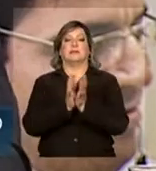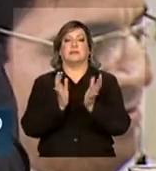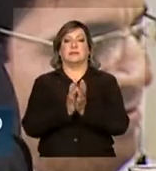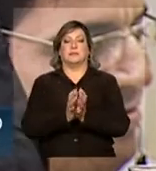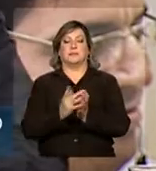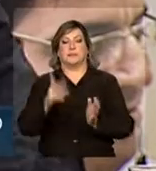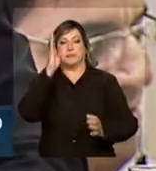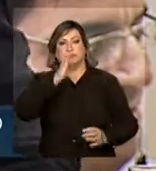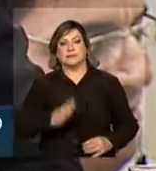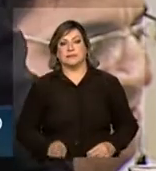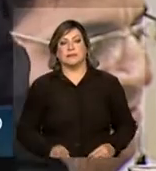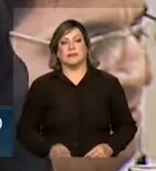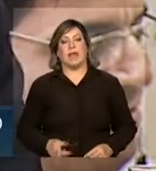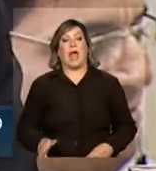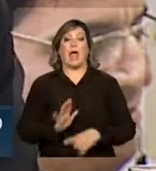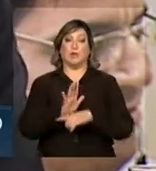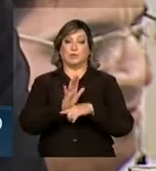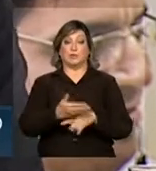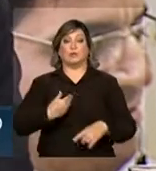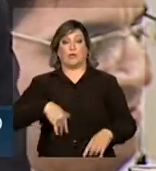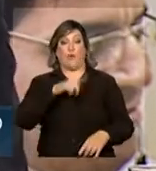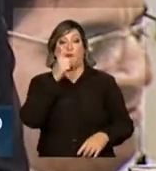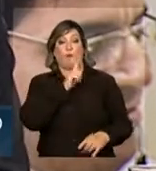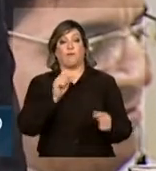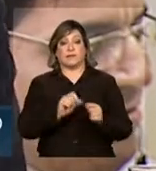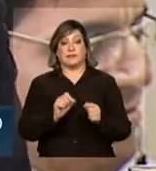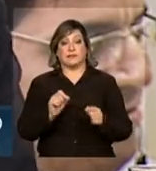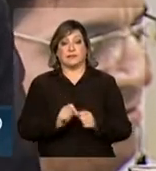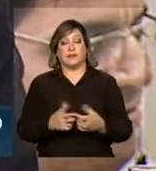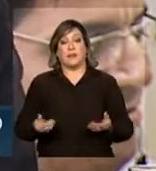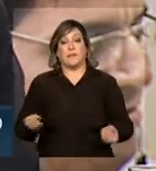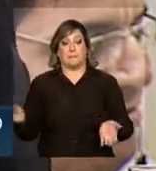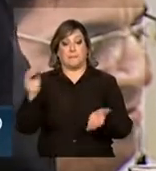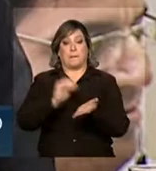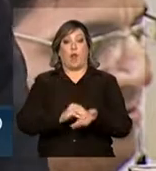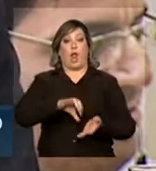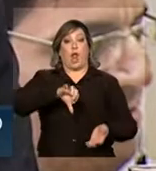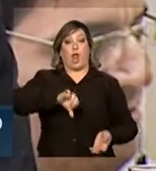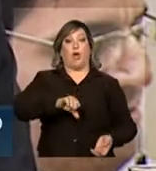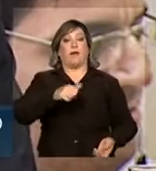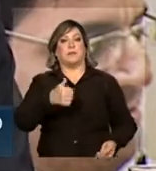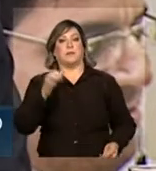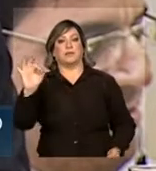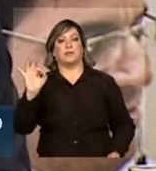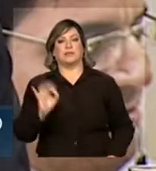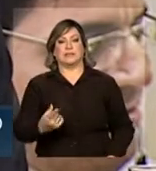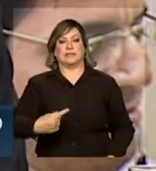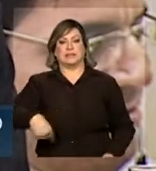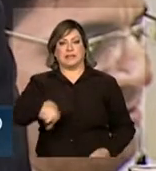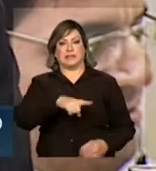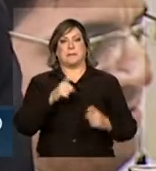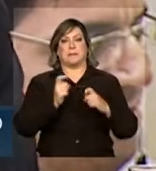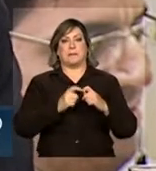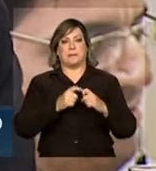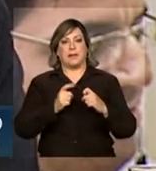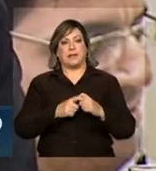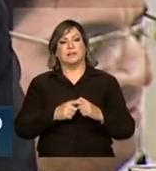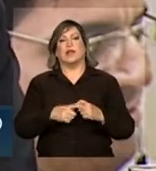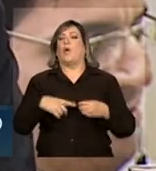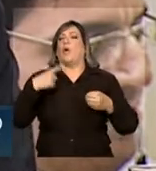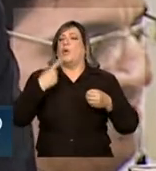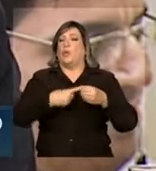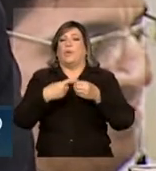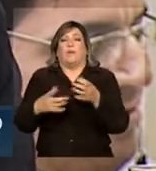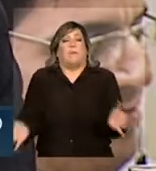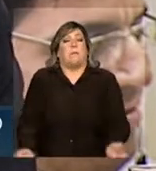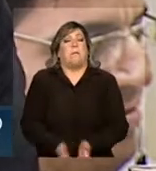fazer com que a gente possa né Colocar 91% desses médicos em municípios de extrema pobreza do